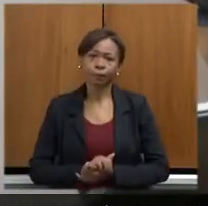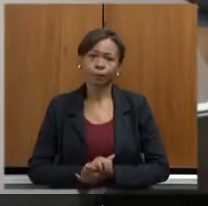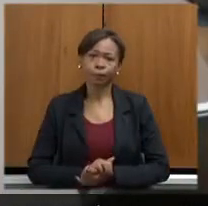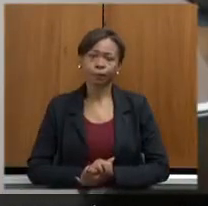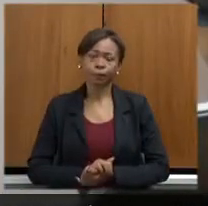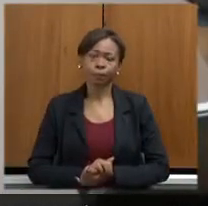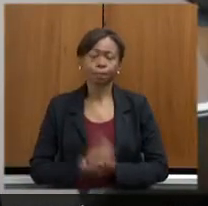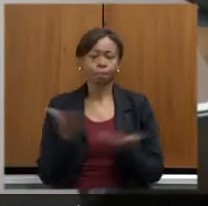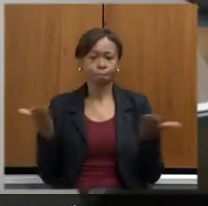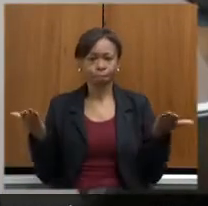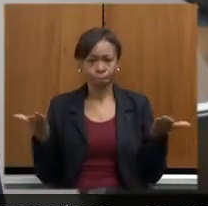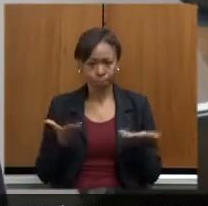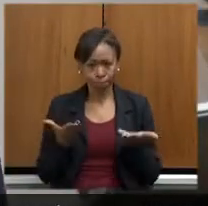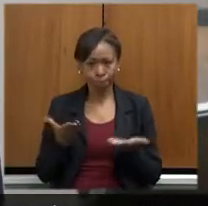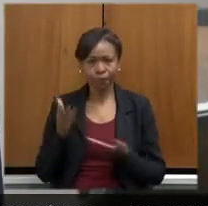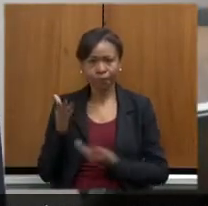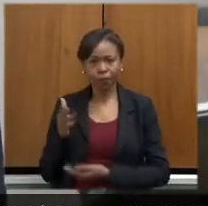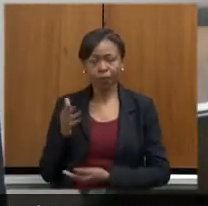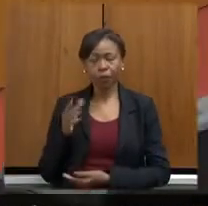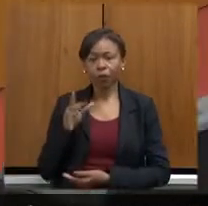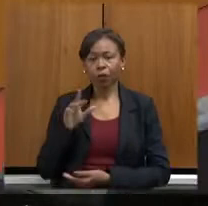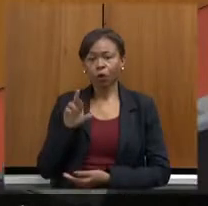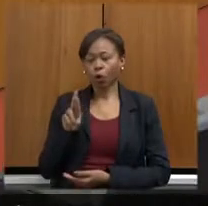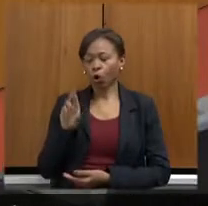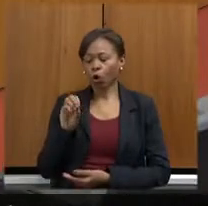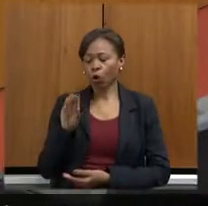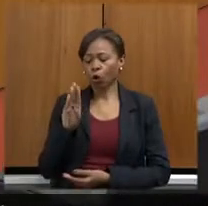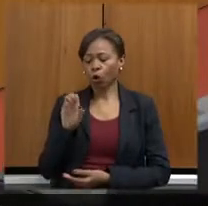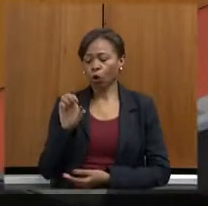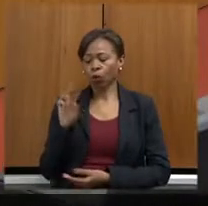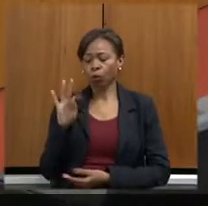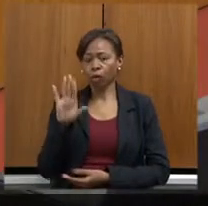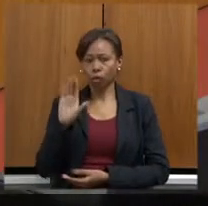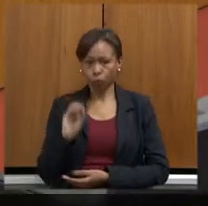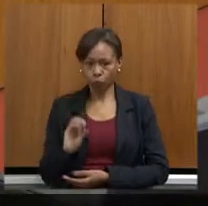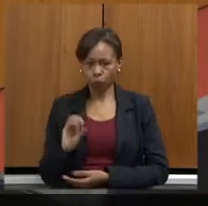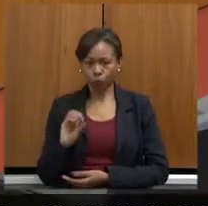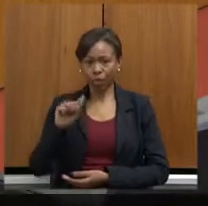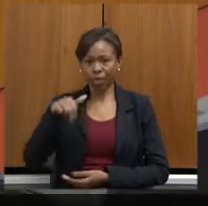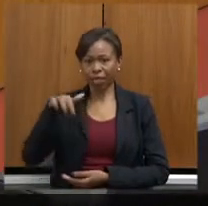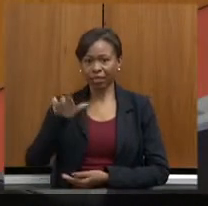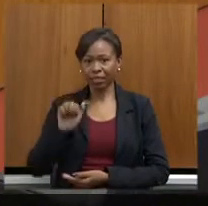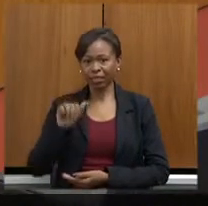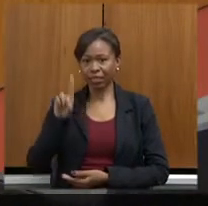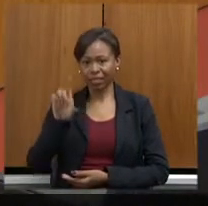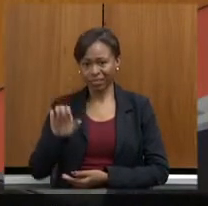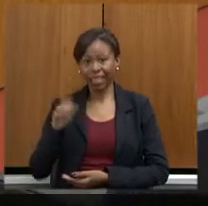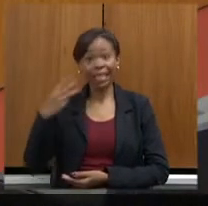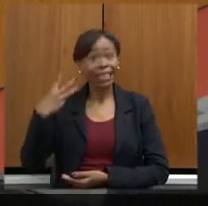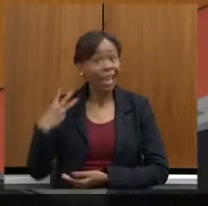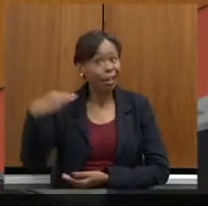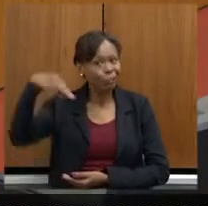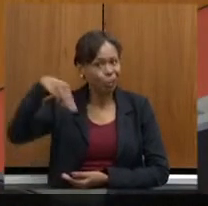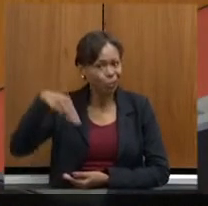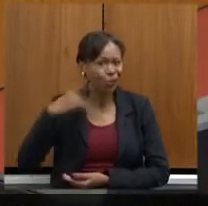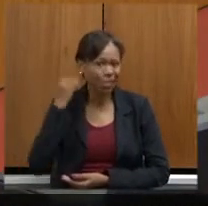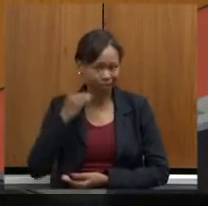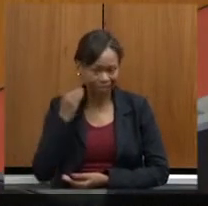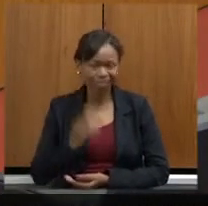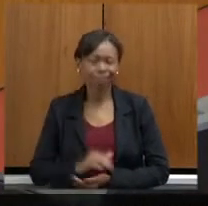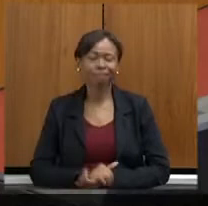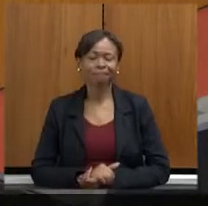a sua palavra Deputado Roberto Andrade três minutos Alberto a eu